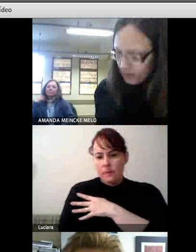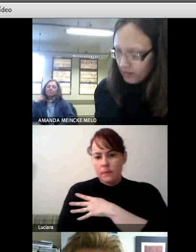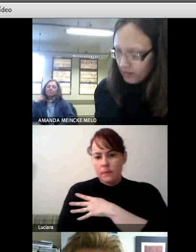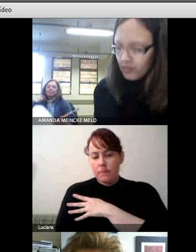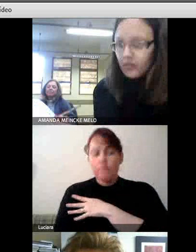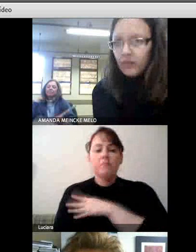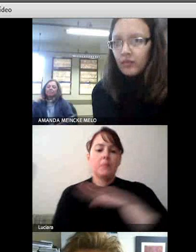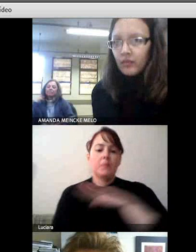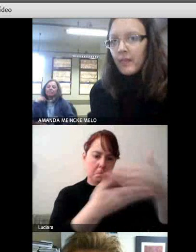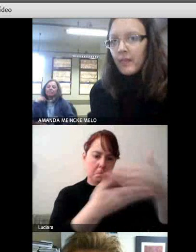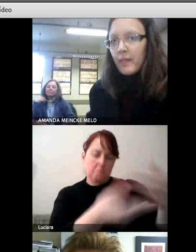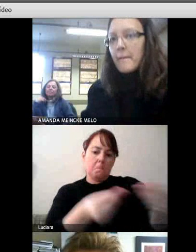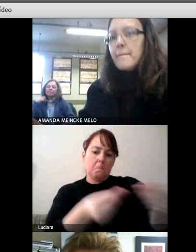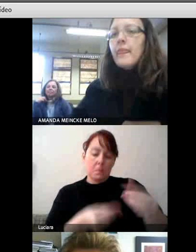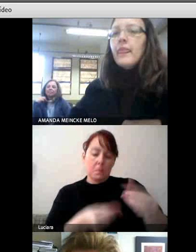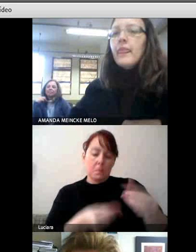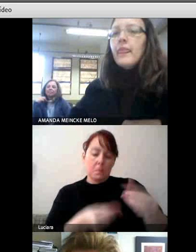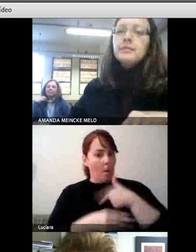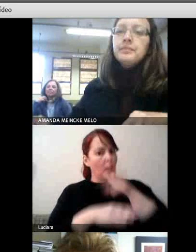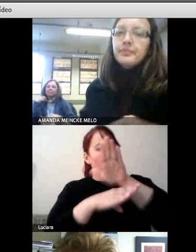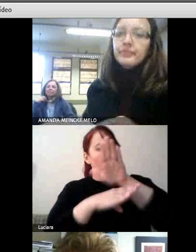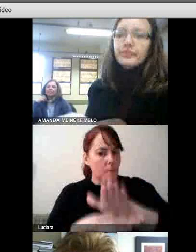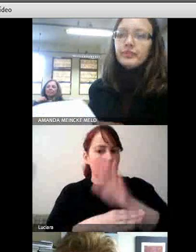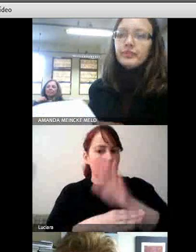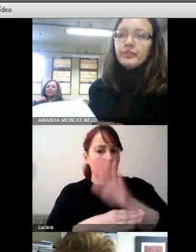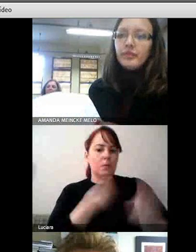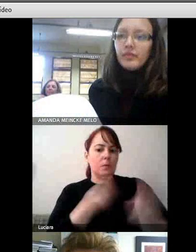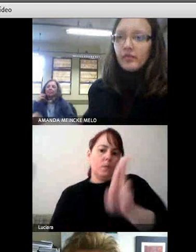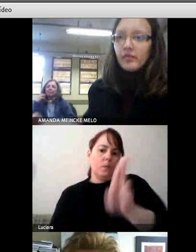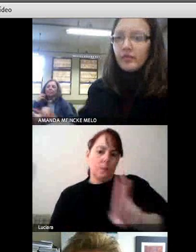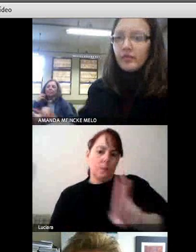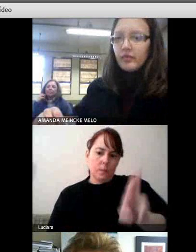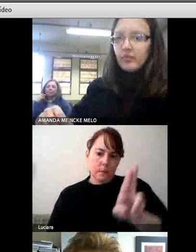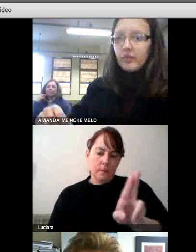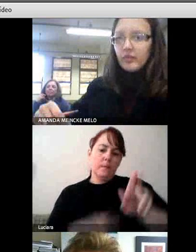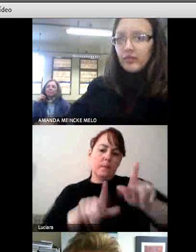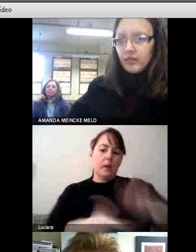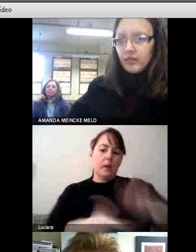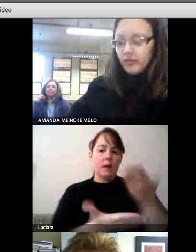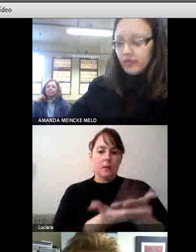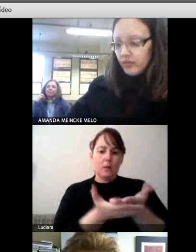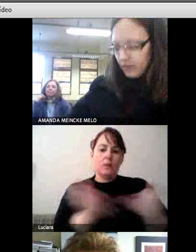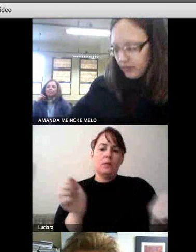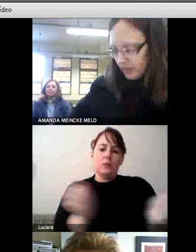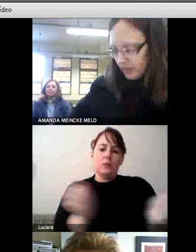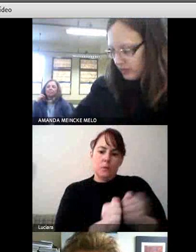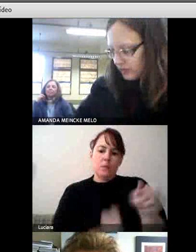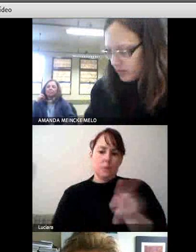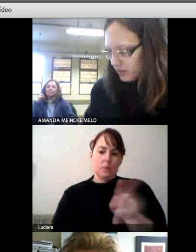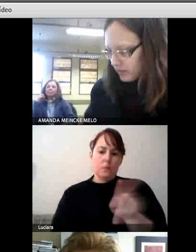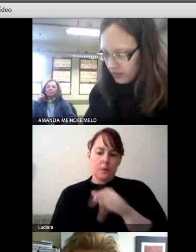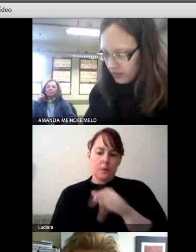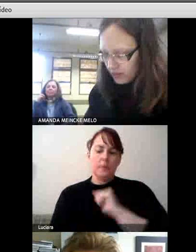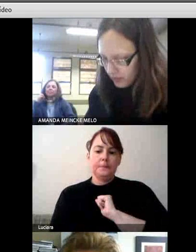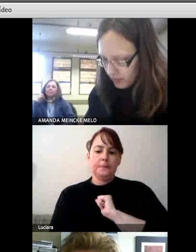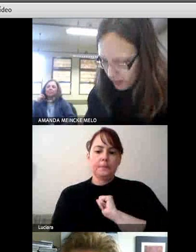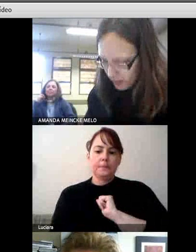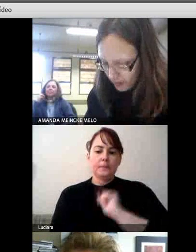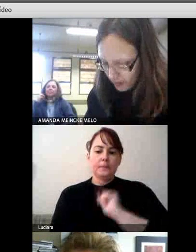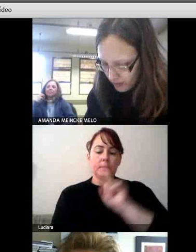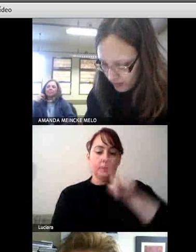programação. Esses começaram a ensinar os outros. E a professora ficou boquiaberta. Mas como? Eles aprenderam ontem, agora